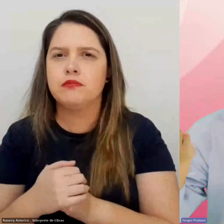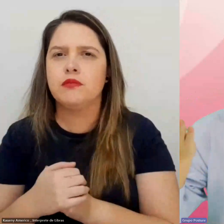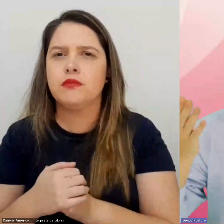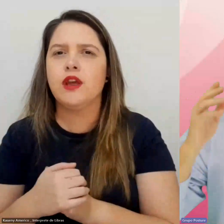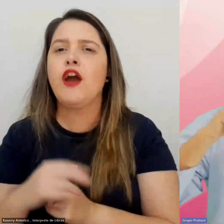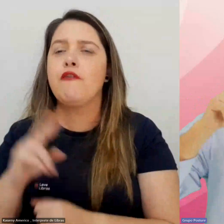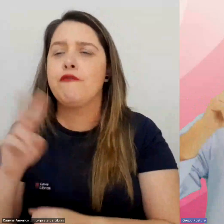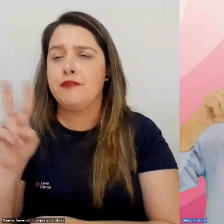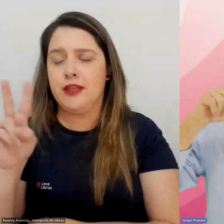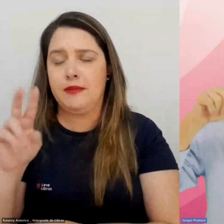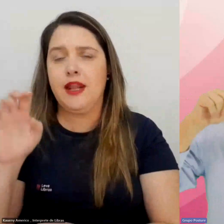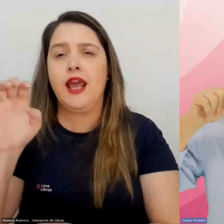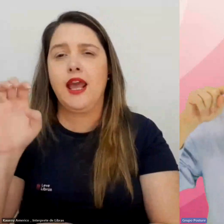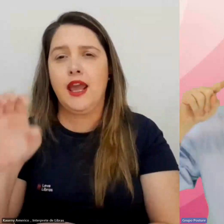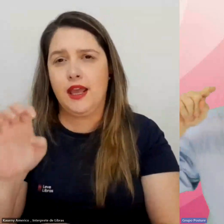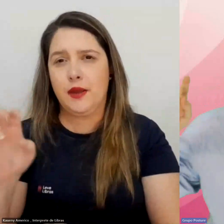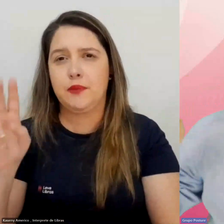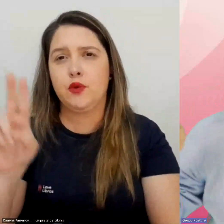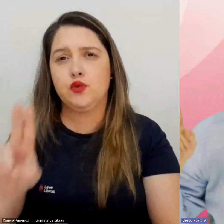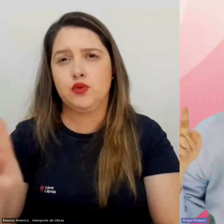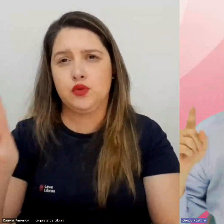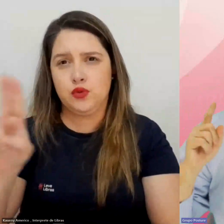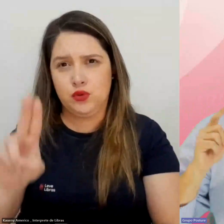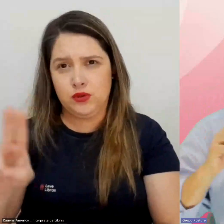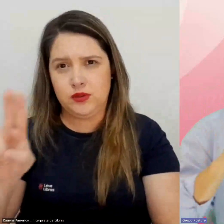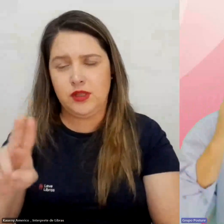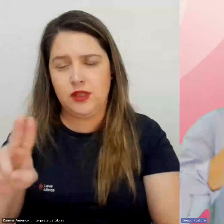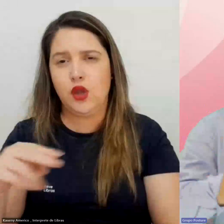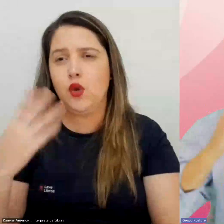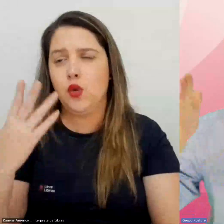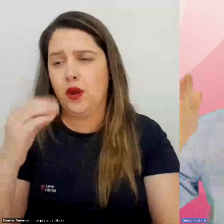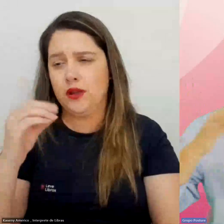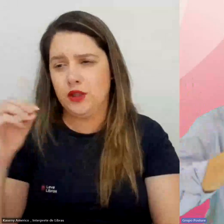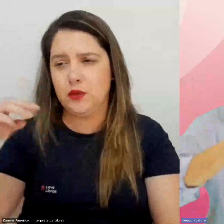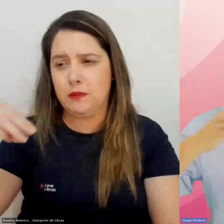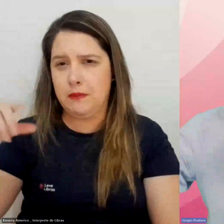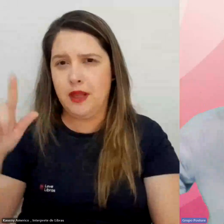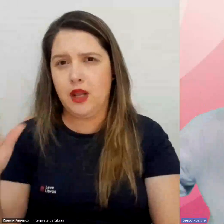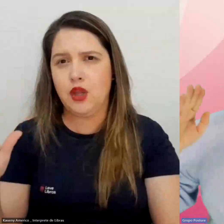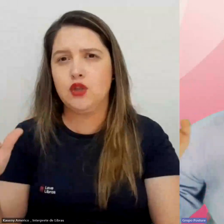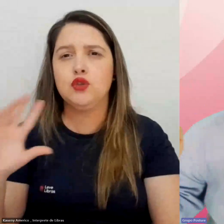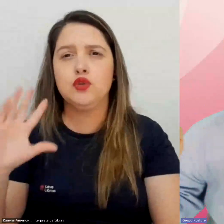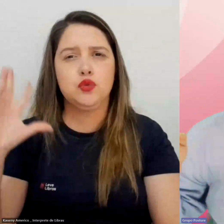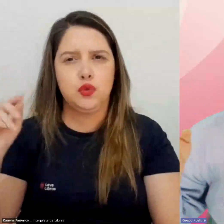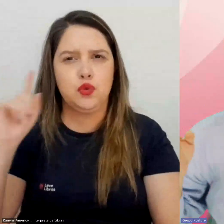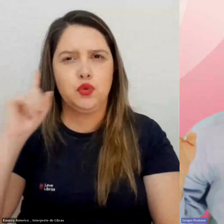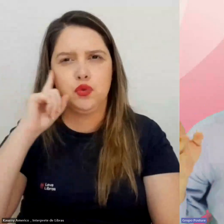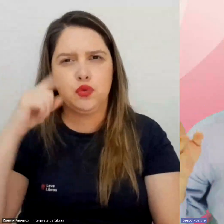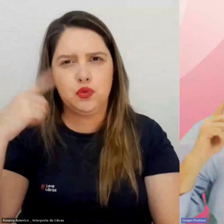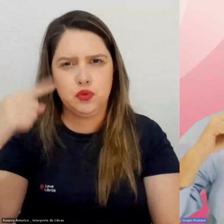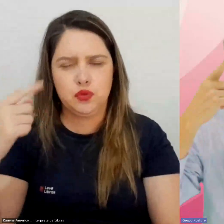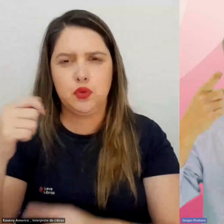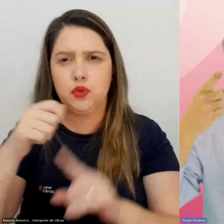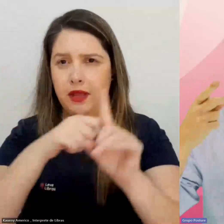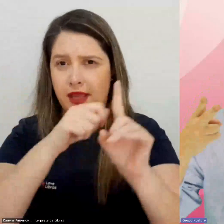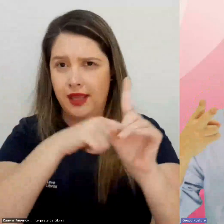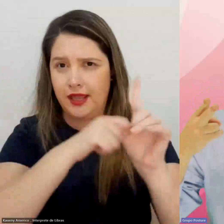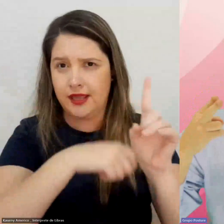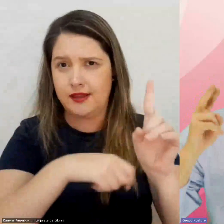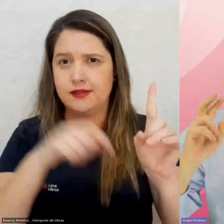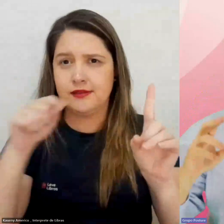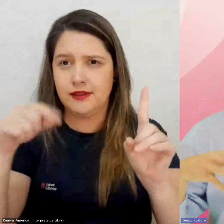pode usar, normalmente a gente usa a dose de 400 miligramas, você pode usar todos os dias durante todo o mês, e a suspensão do